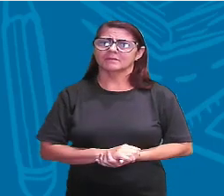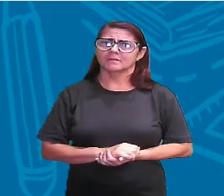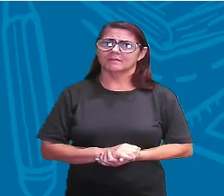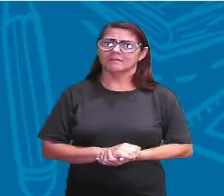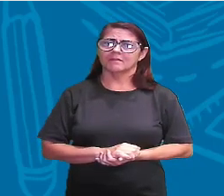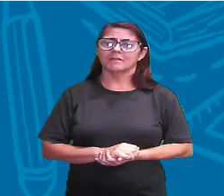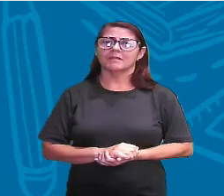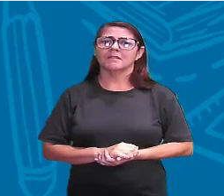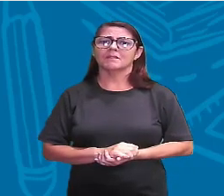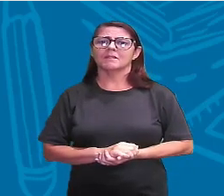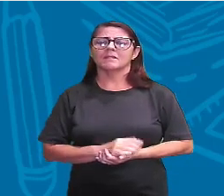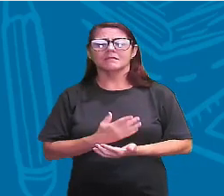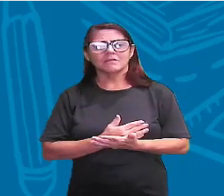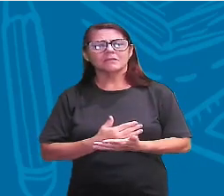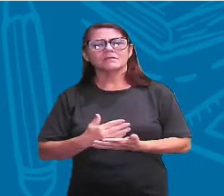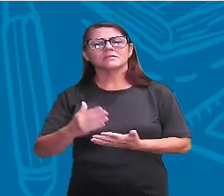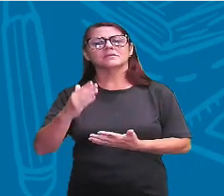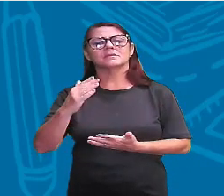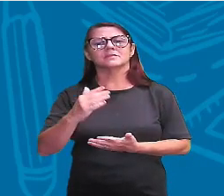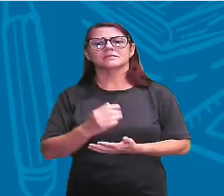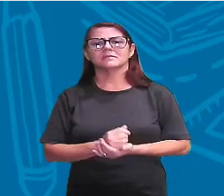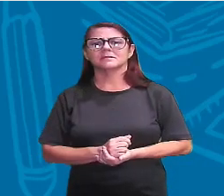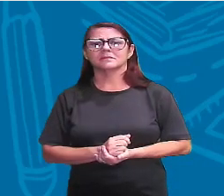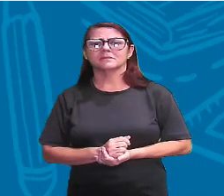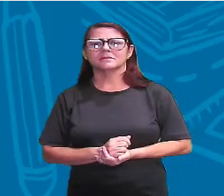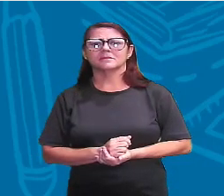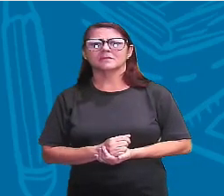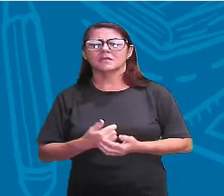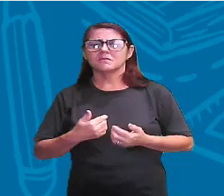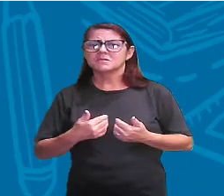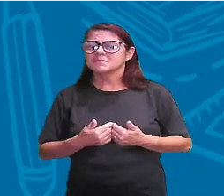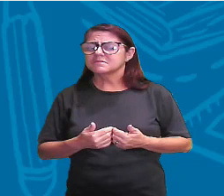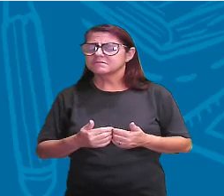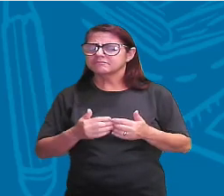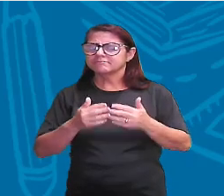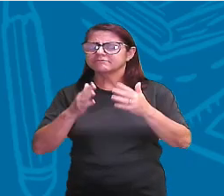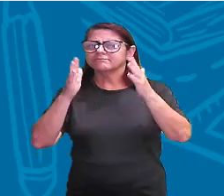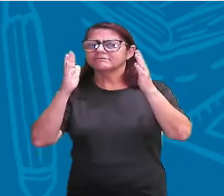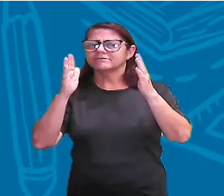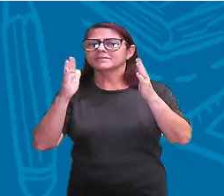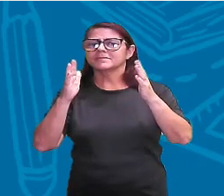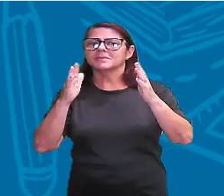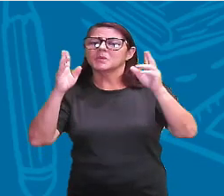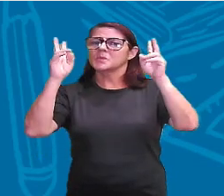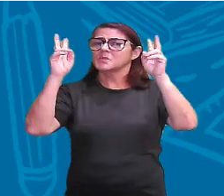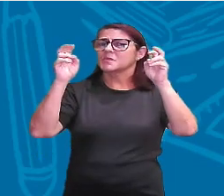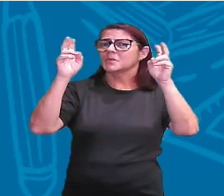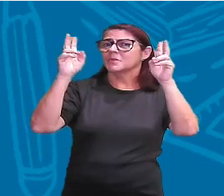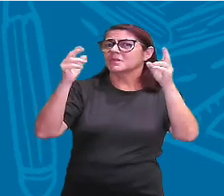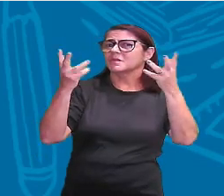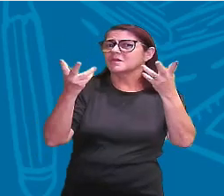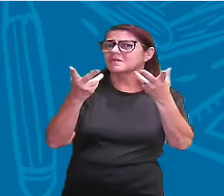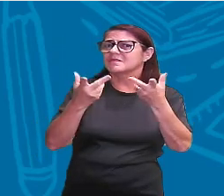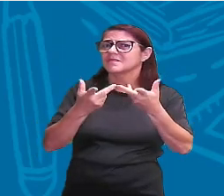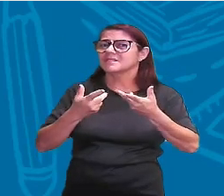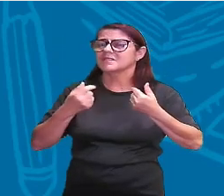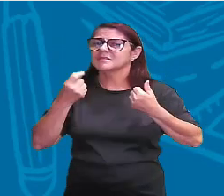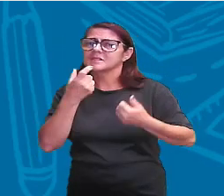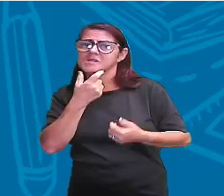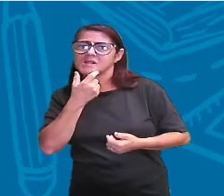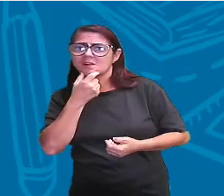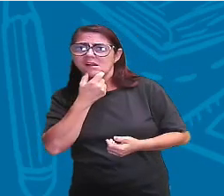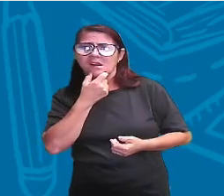ver daqui em diante. Então, vamos abrir os nossos trabalhos com o nosso tema maravilhoso, chamado em inglês